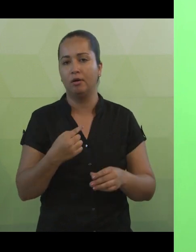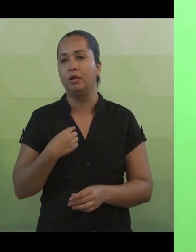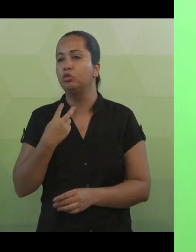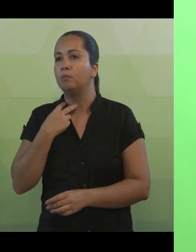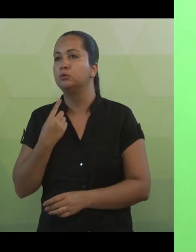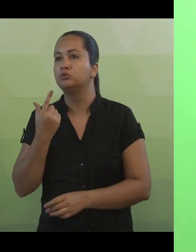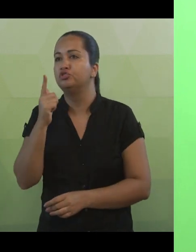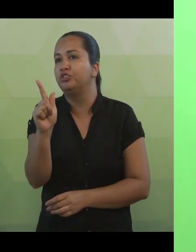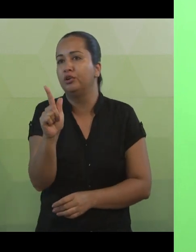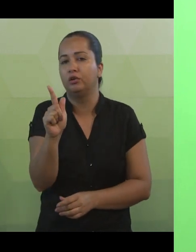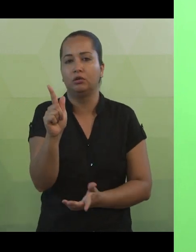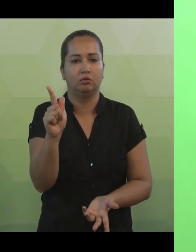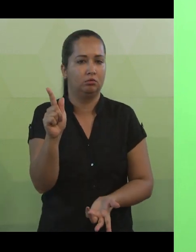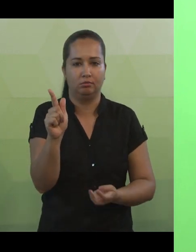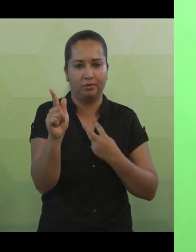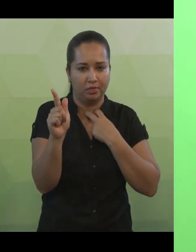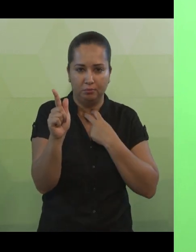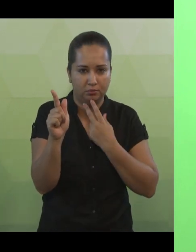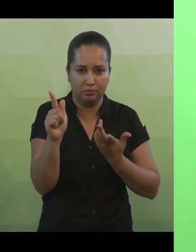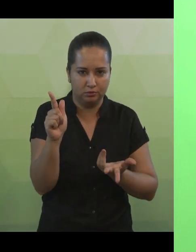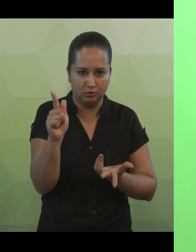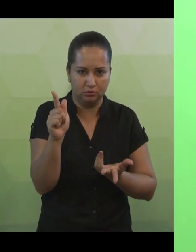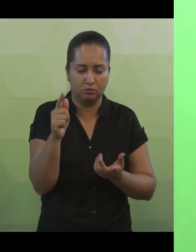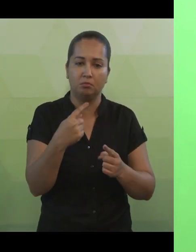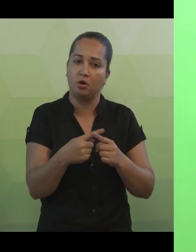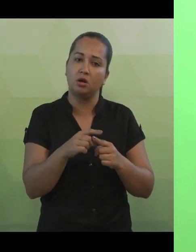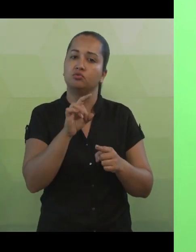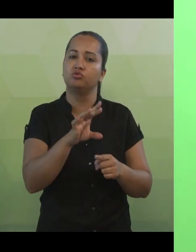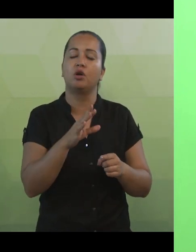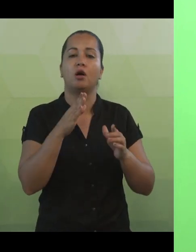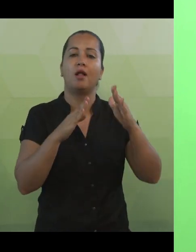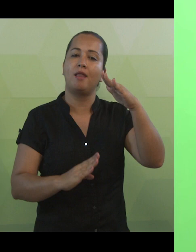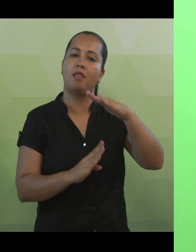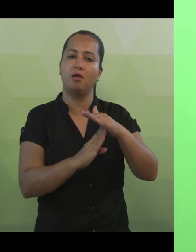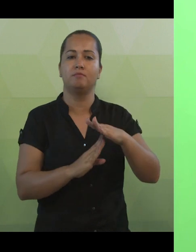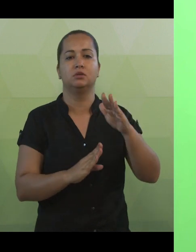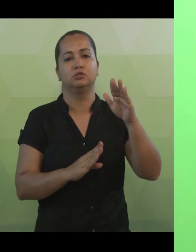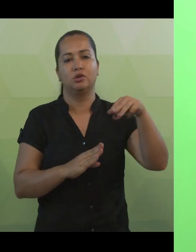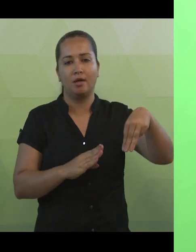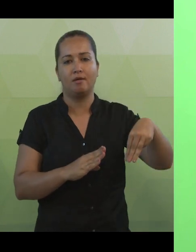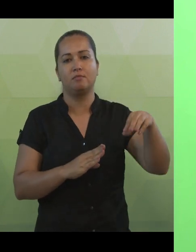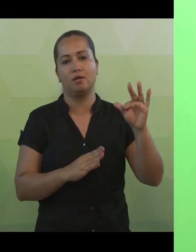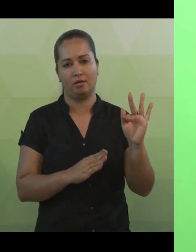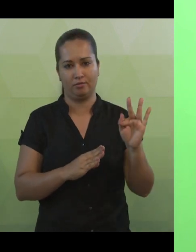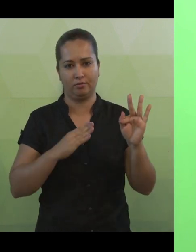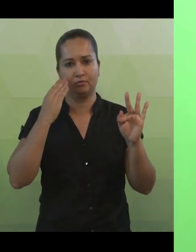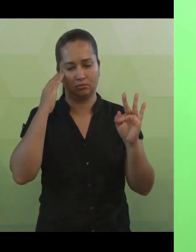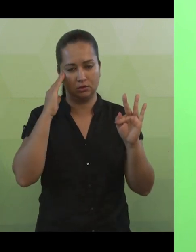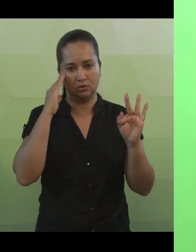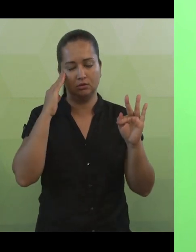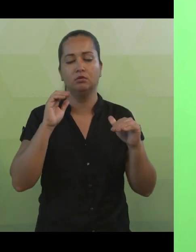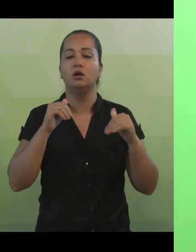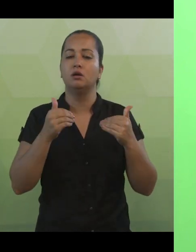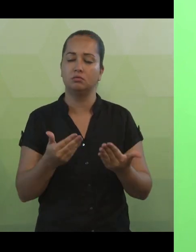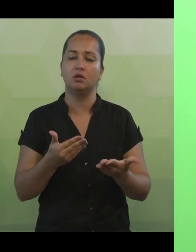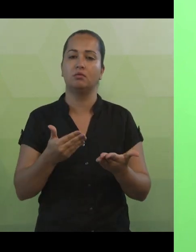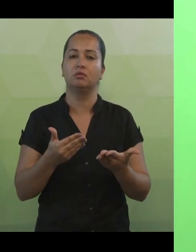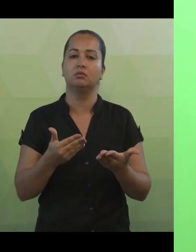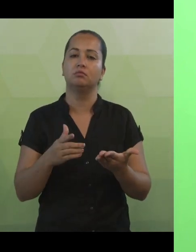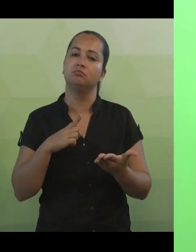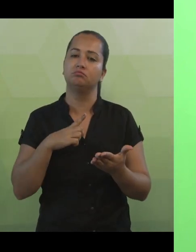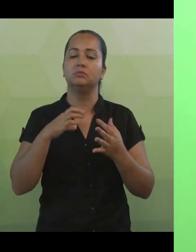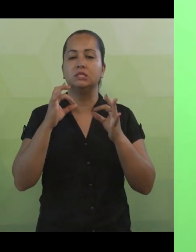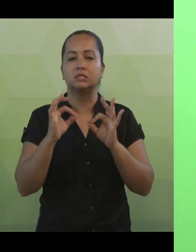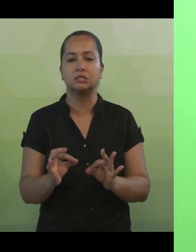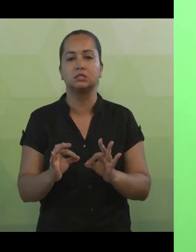como G. Então, é uma forma de especificar e restringir os valores de dados. Dessa forma, a gente garante que os dados